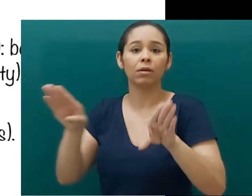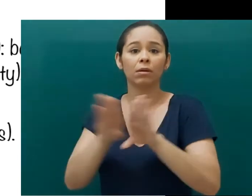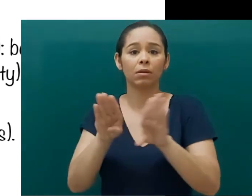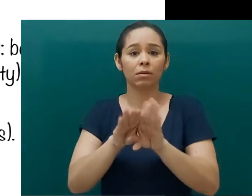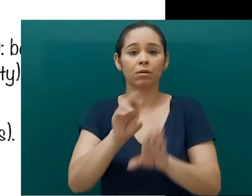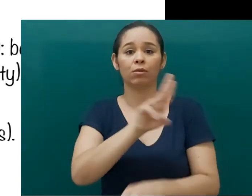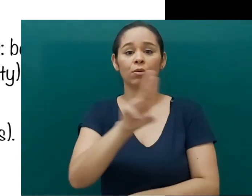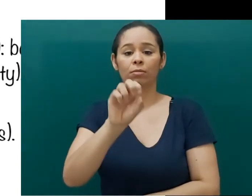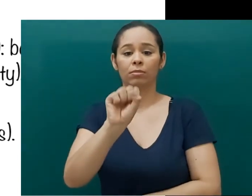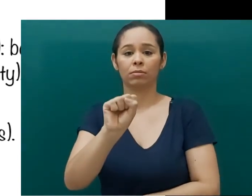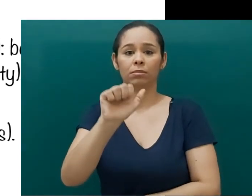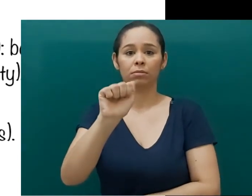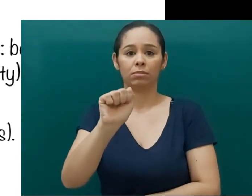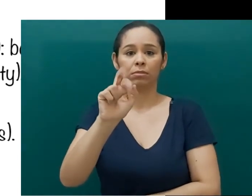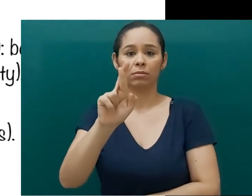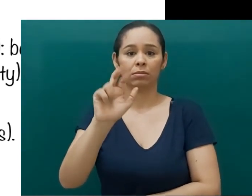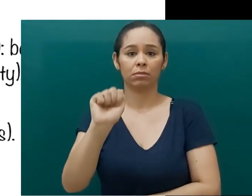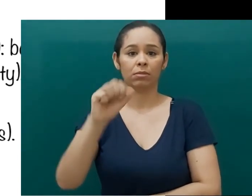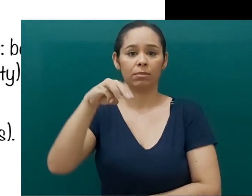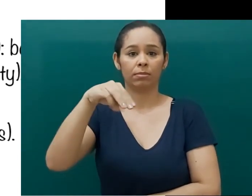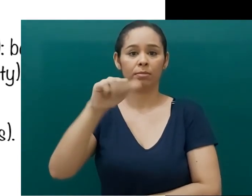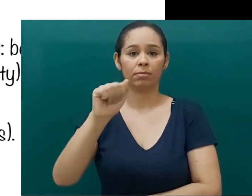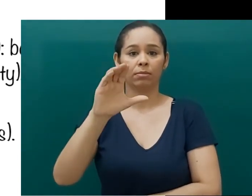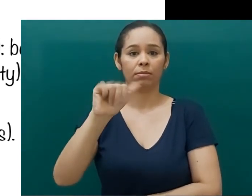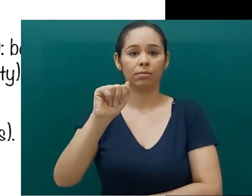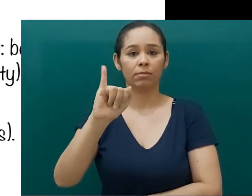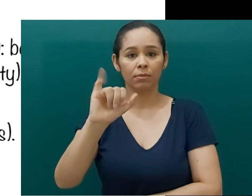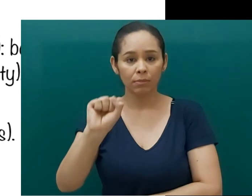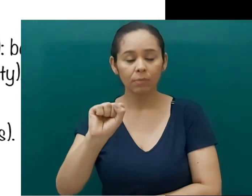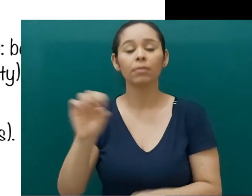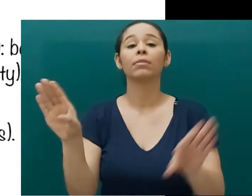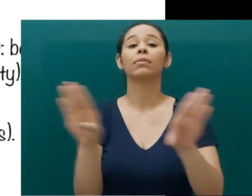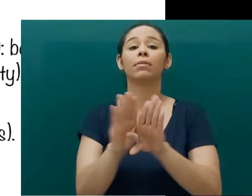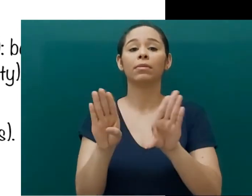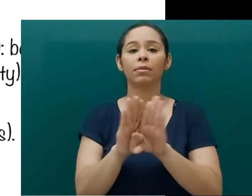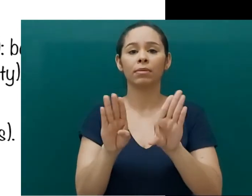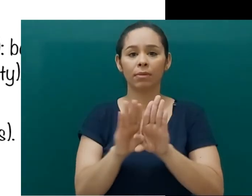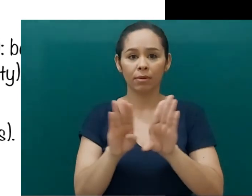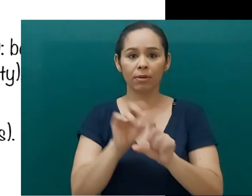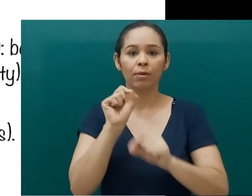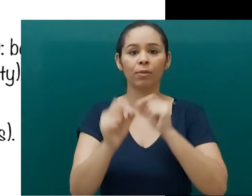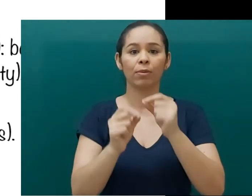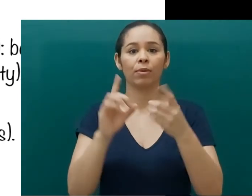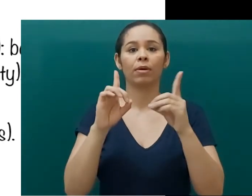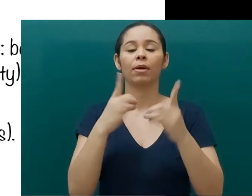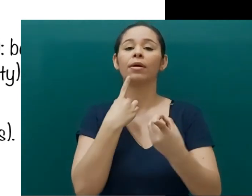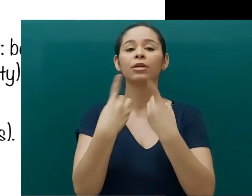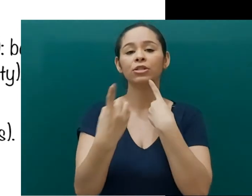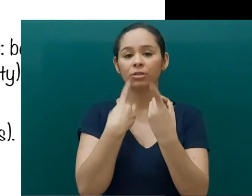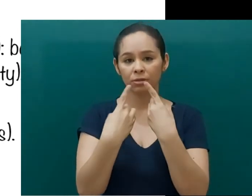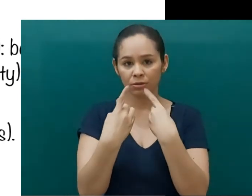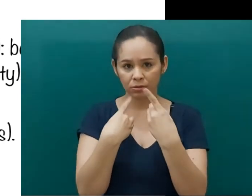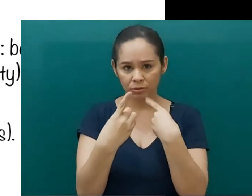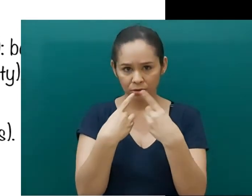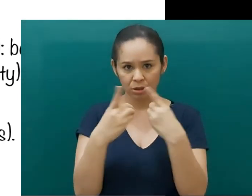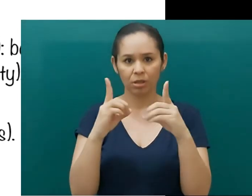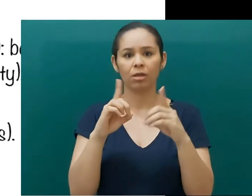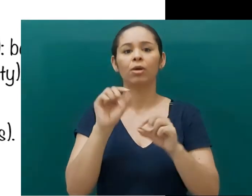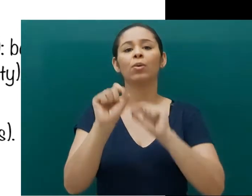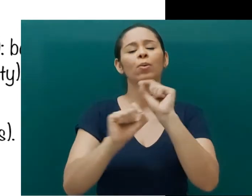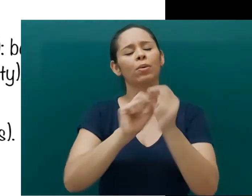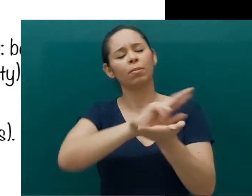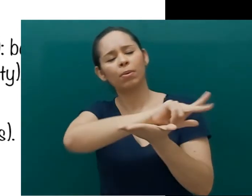os Saramacás. Há também uma forte presença de dialeto chinês lá, por conta